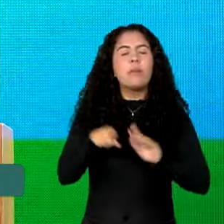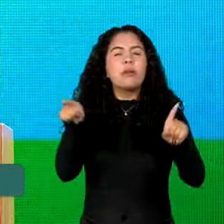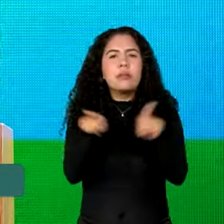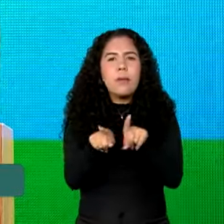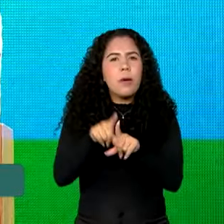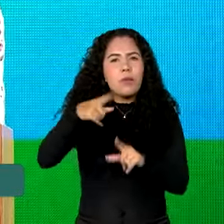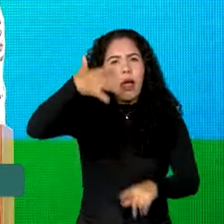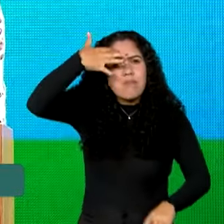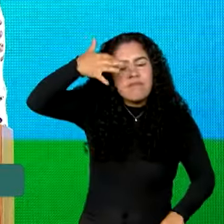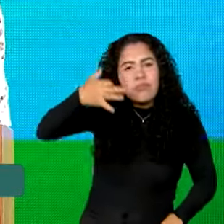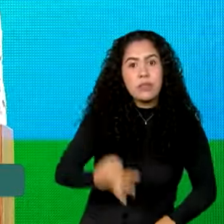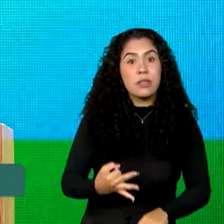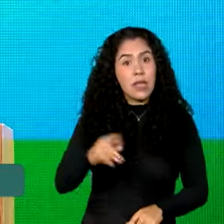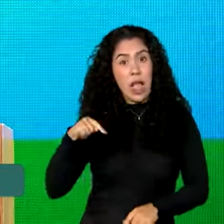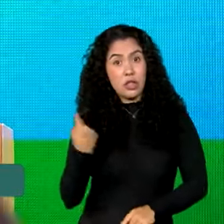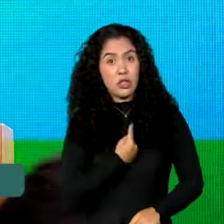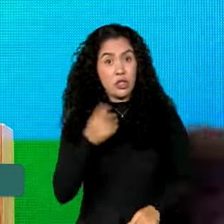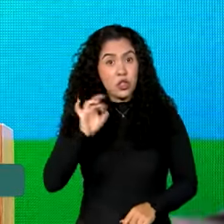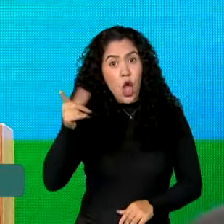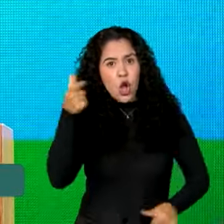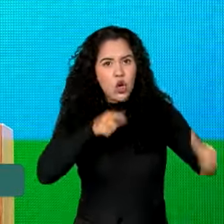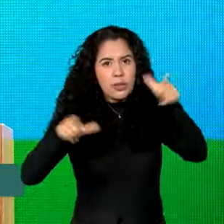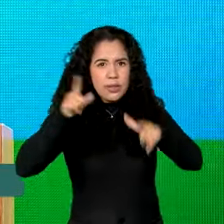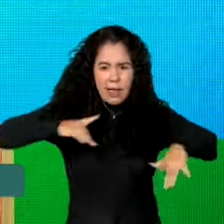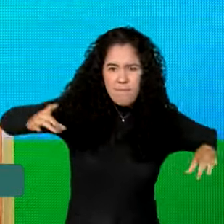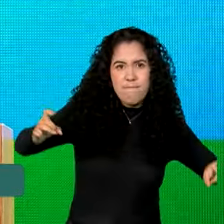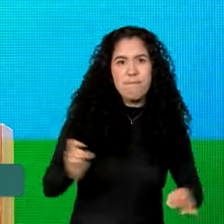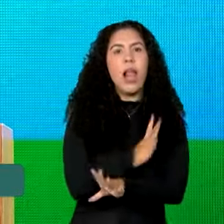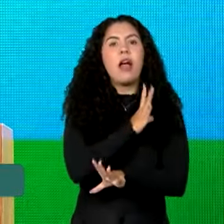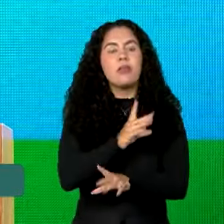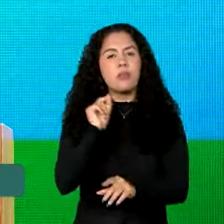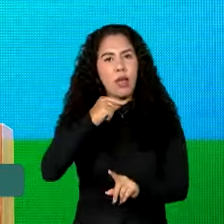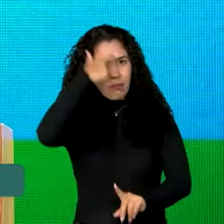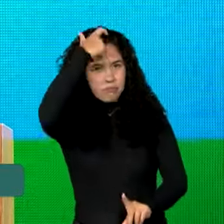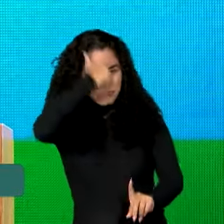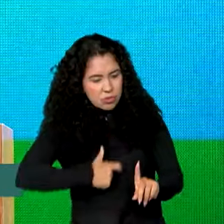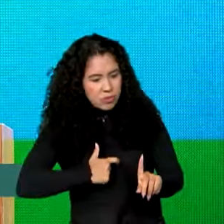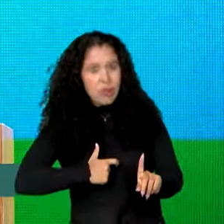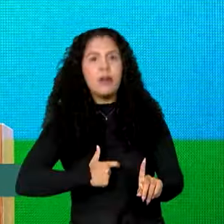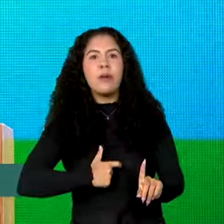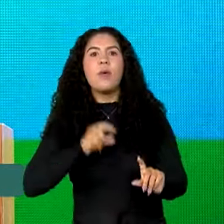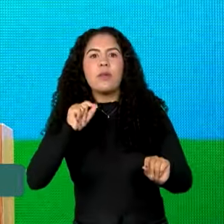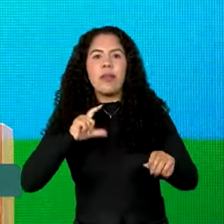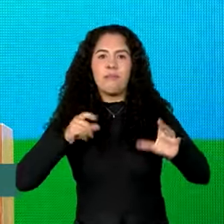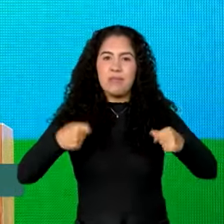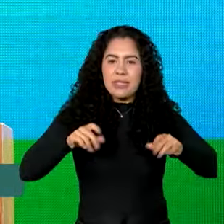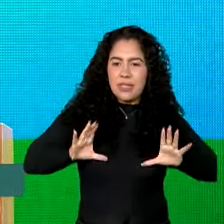entendimento de que só alcançamos a plenitude como indivíduos na